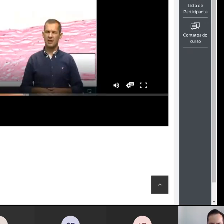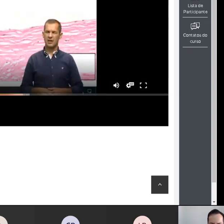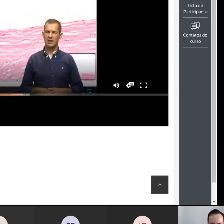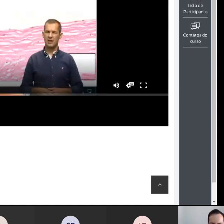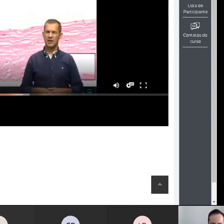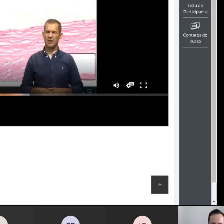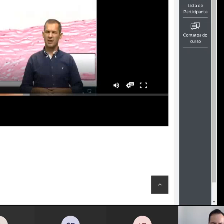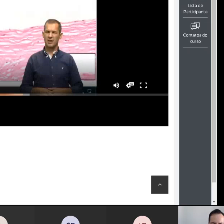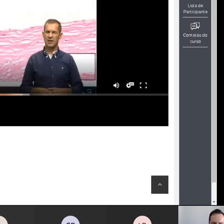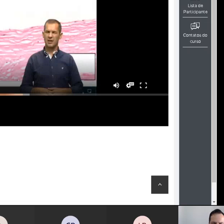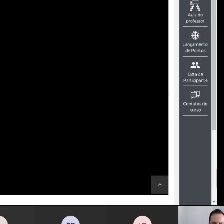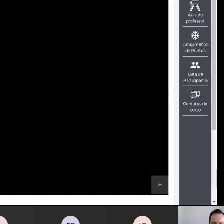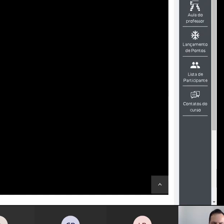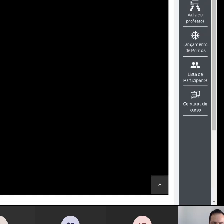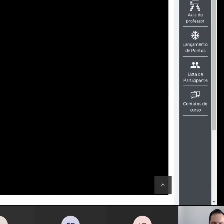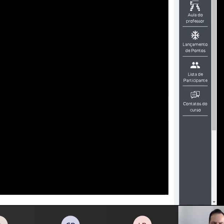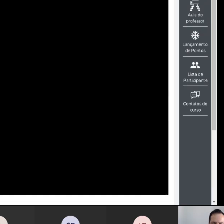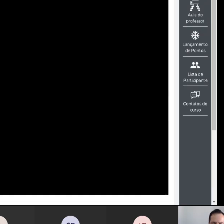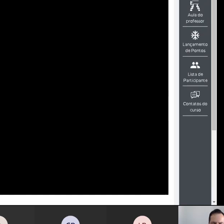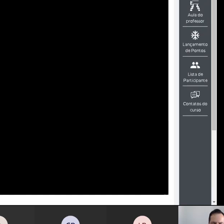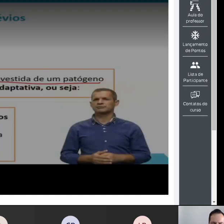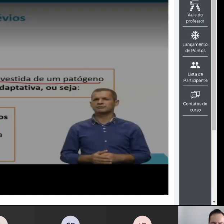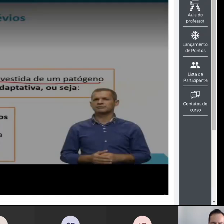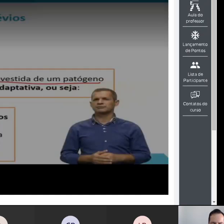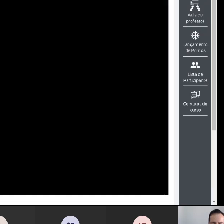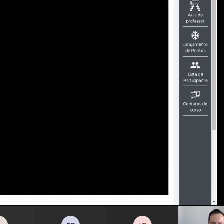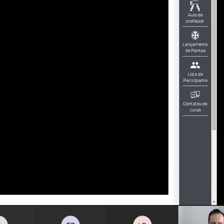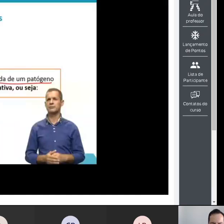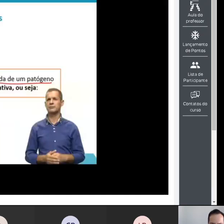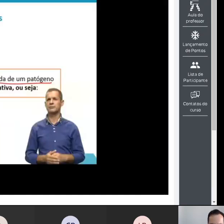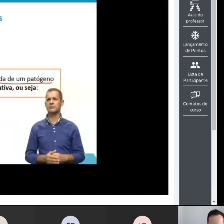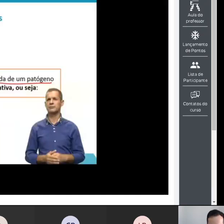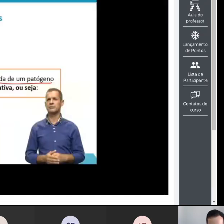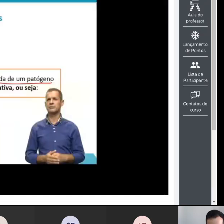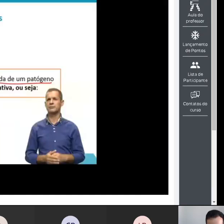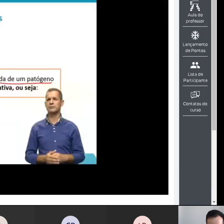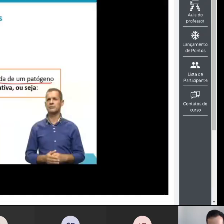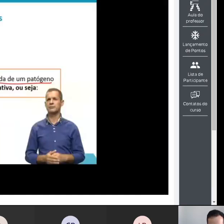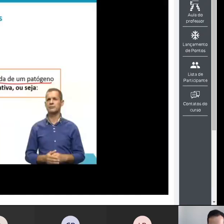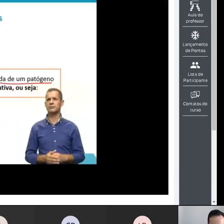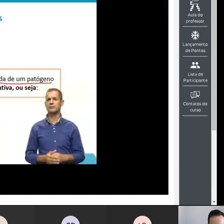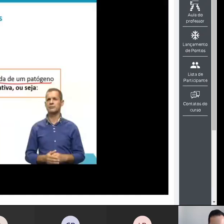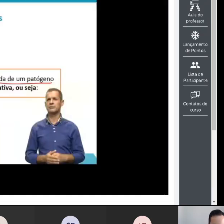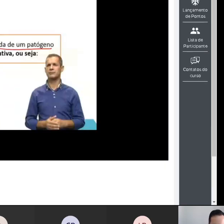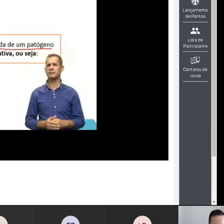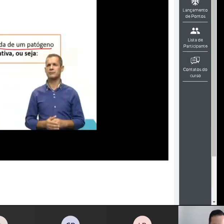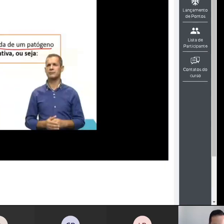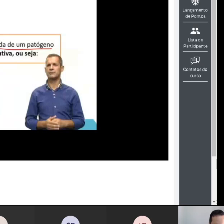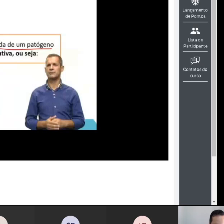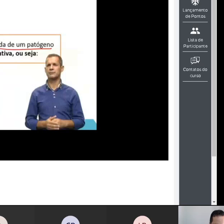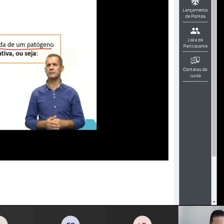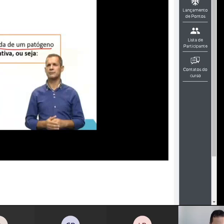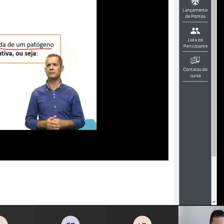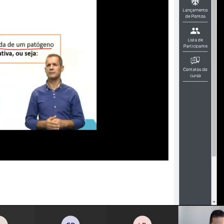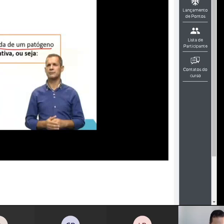viu na aula passada, faltando aqui repor, então, o vídeo 2,